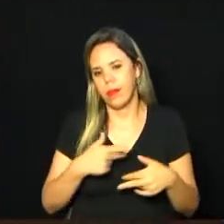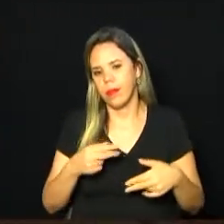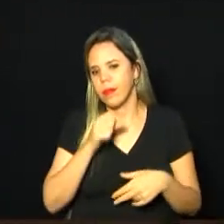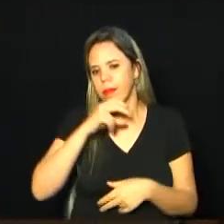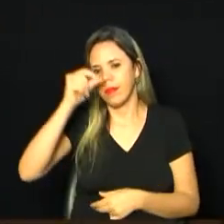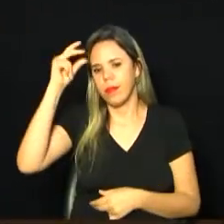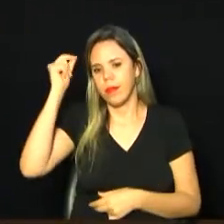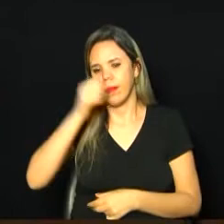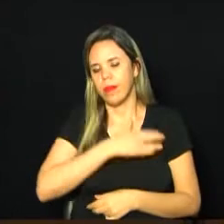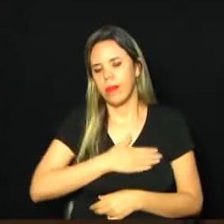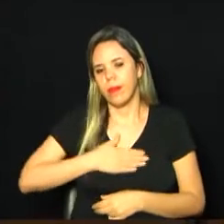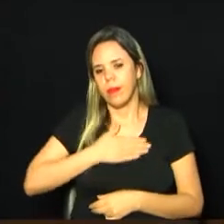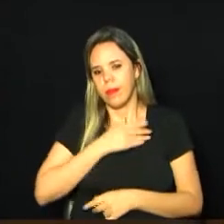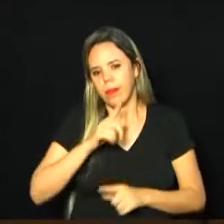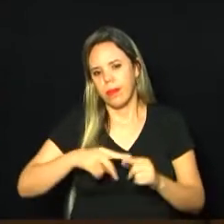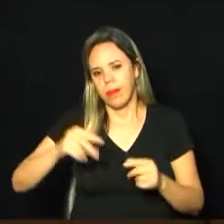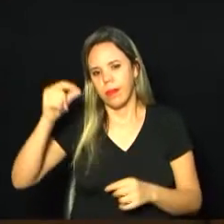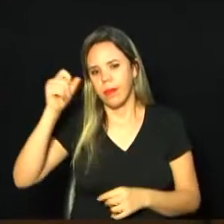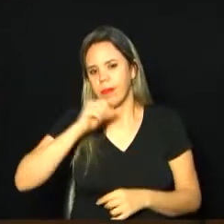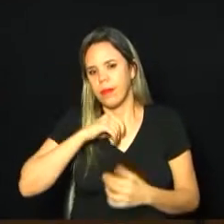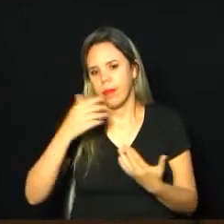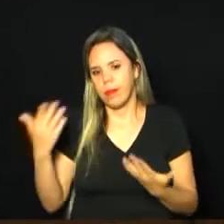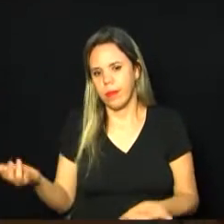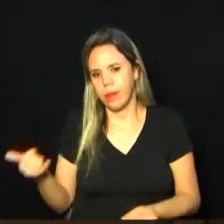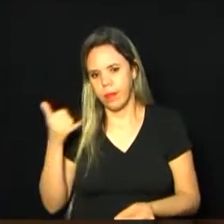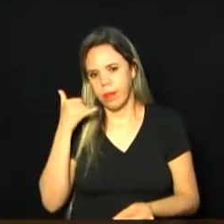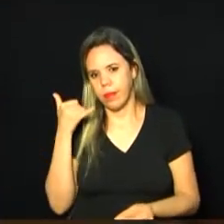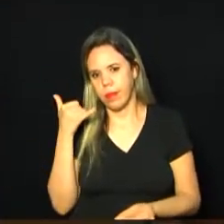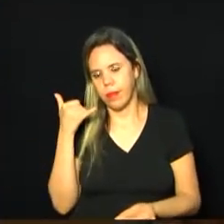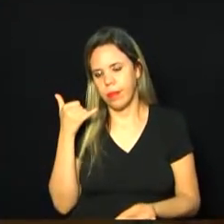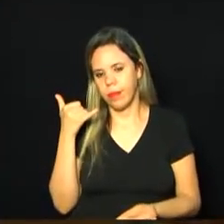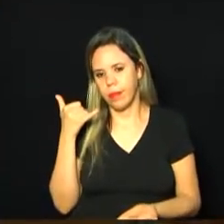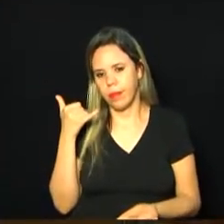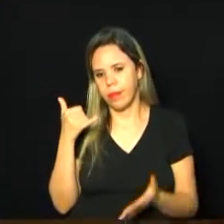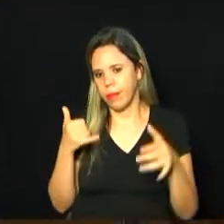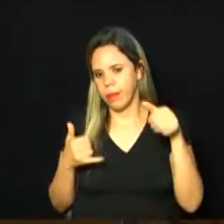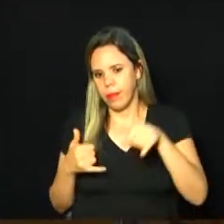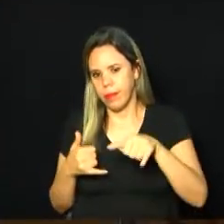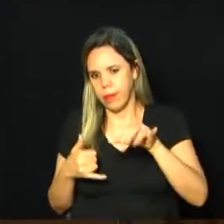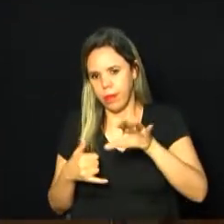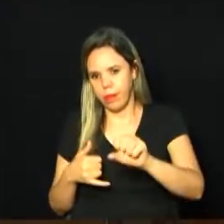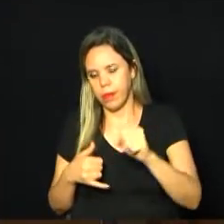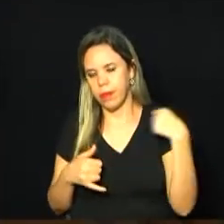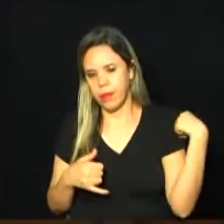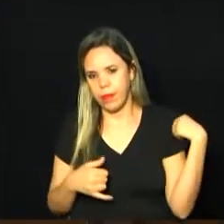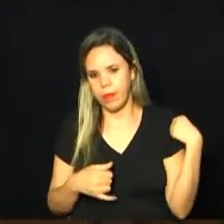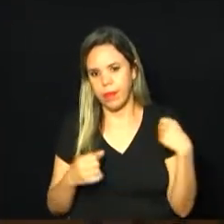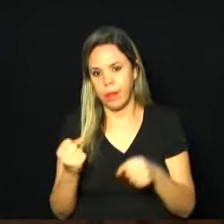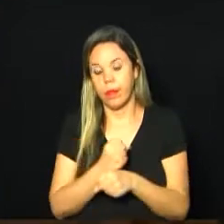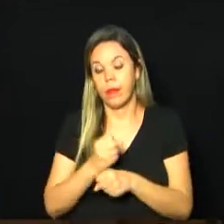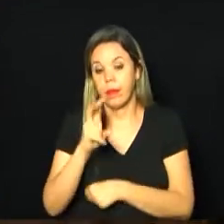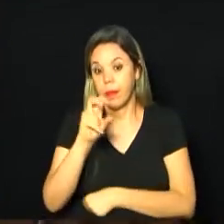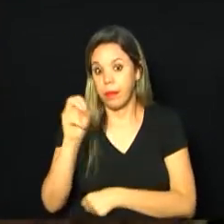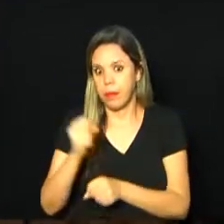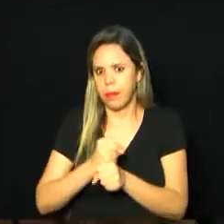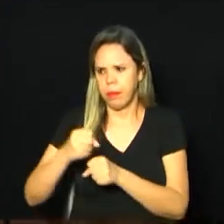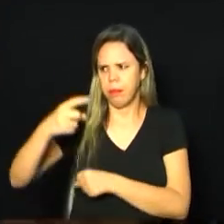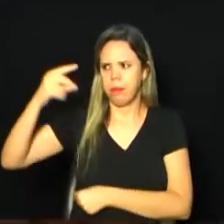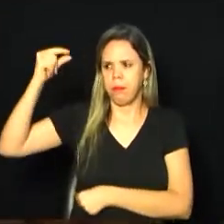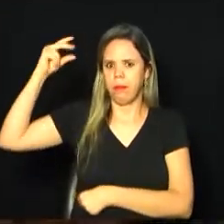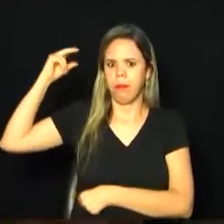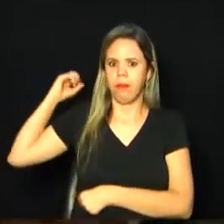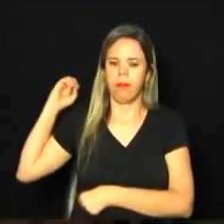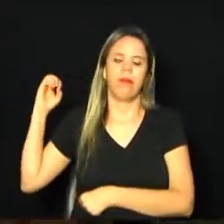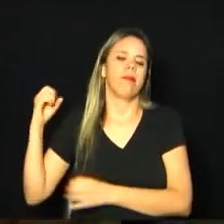conhece sabe que eu adoro objeto antigo esse telefone aqui eu nem vou revelar muito nele mas ele é dos anos 50 ele é um antigo